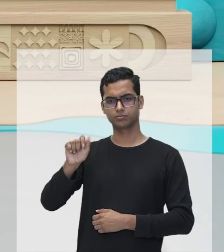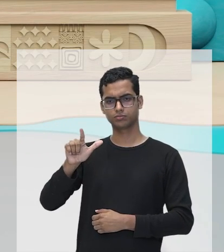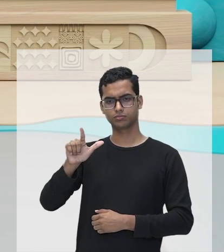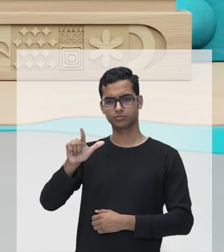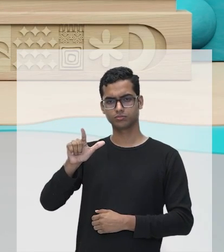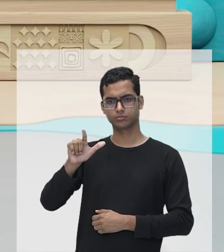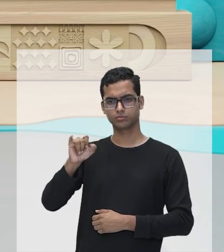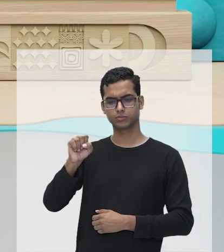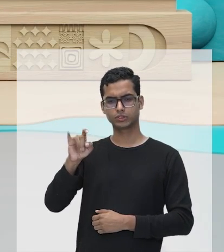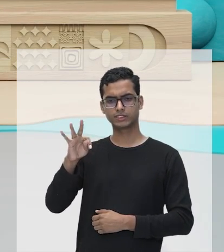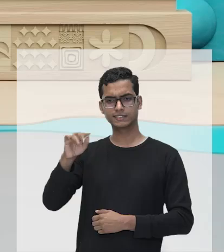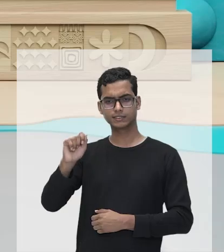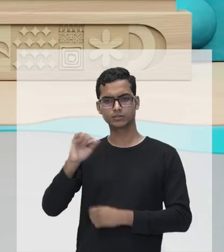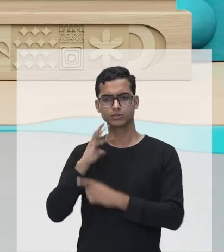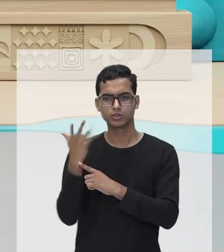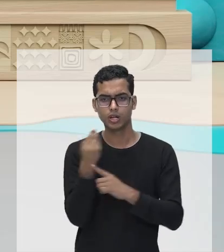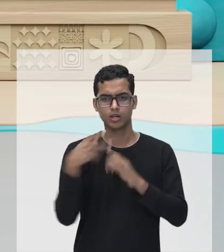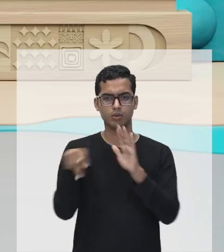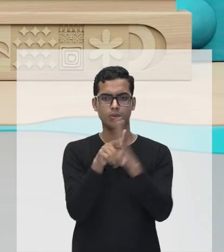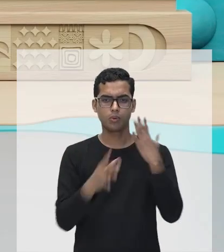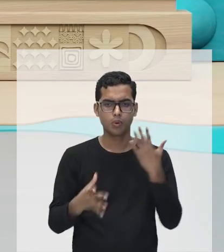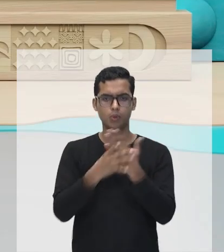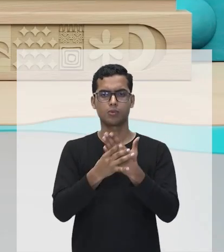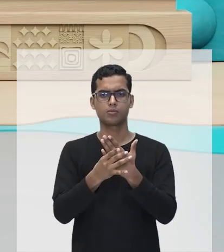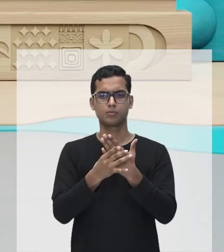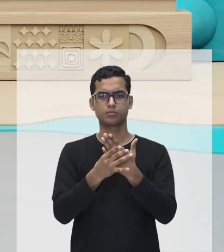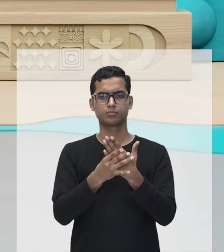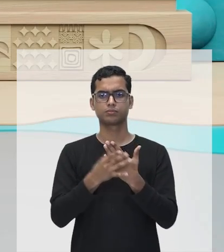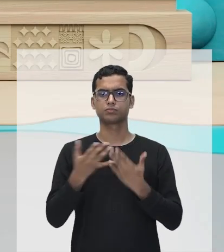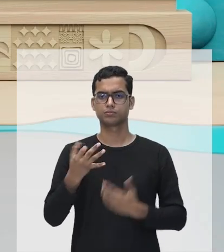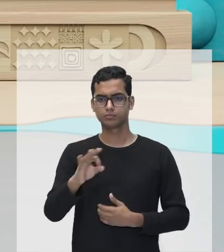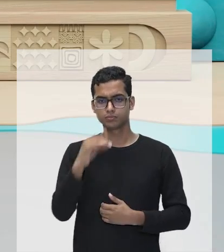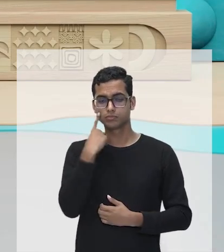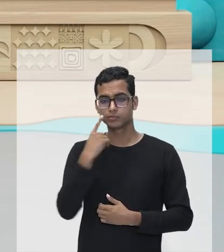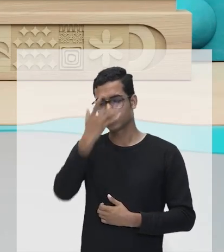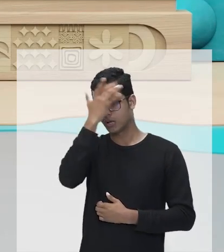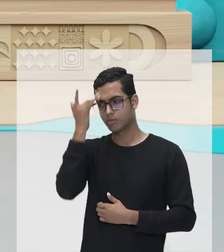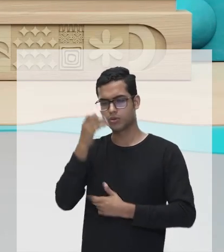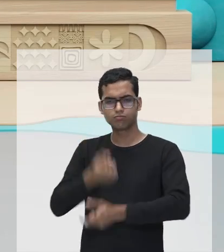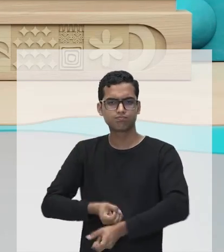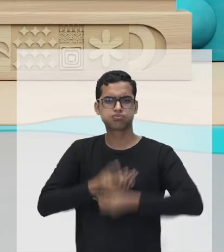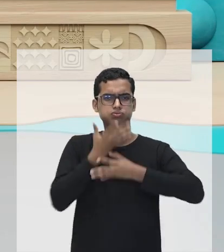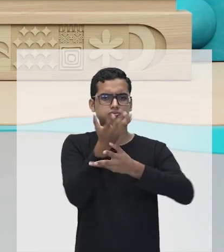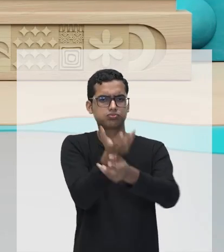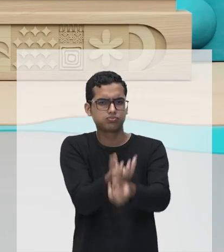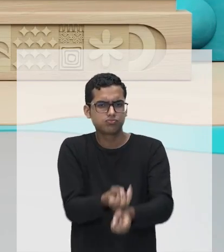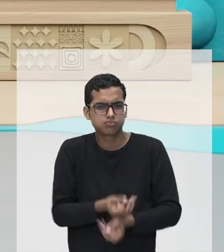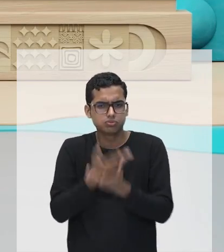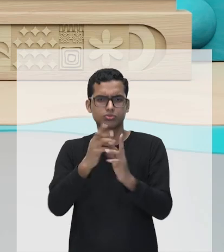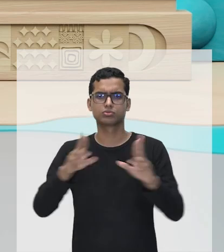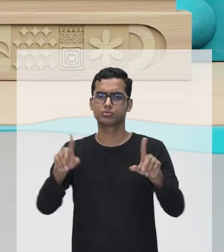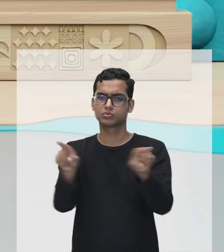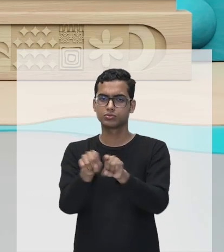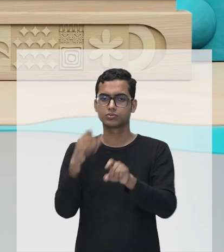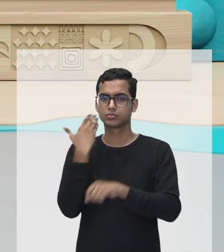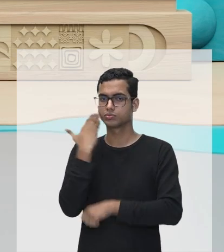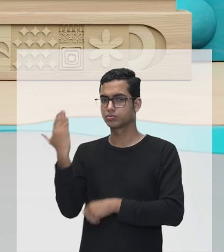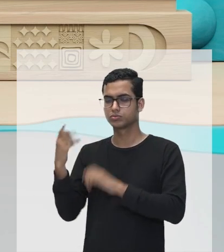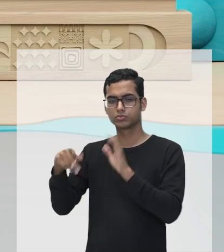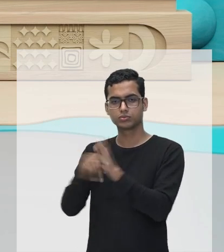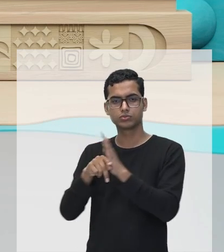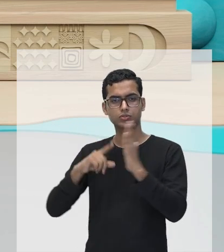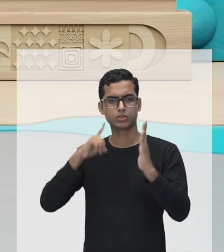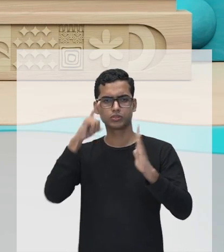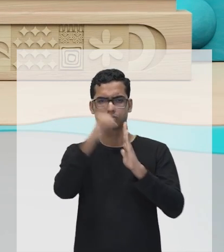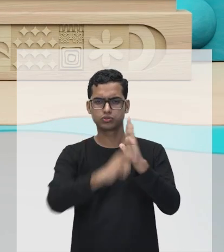cada época, cada momento, o artista ele vai se expressando de forma diferente. E aqui nós temos o